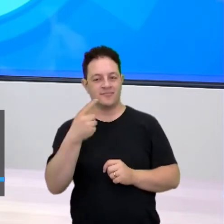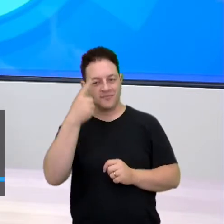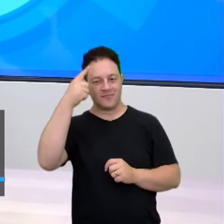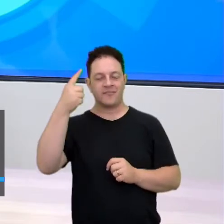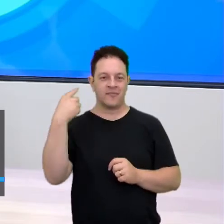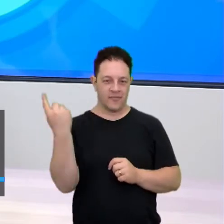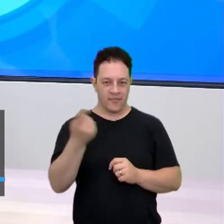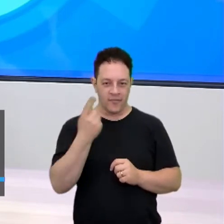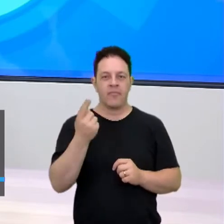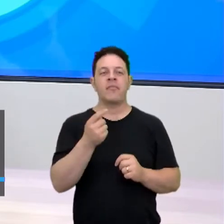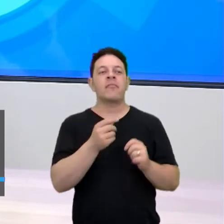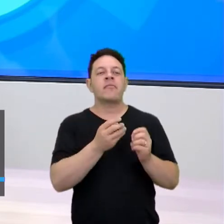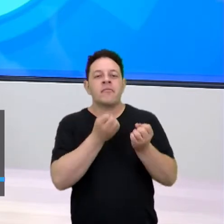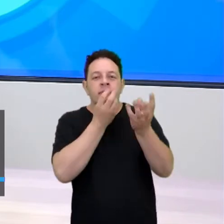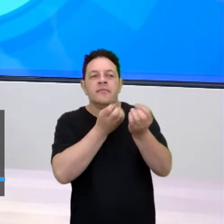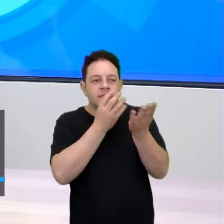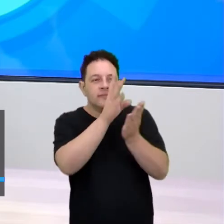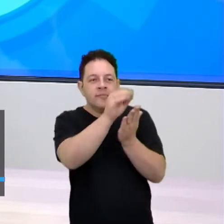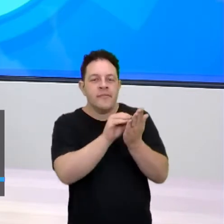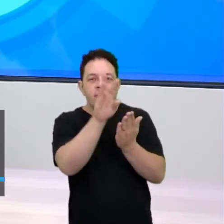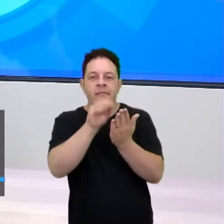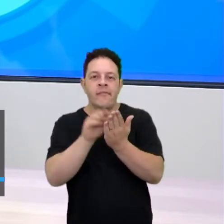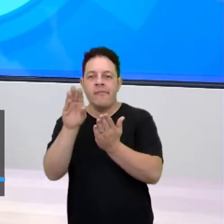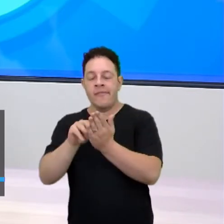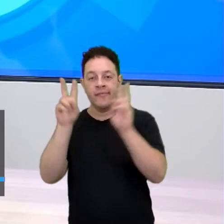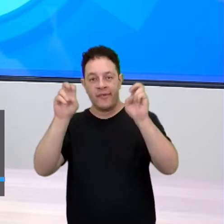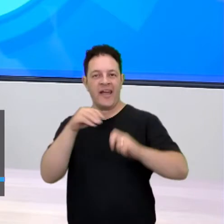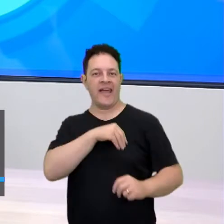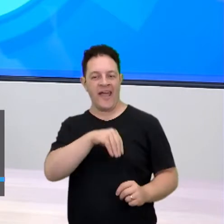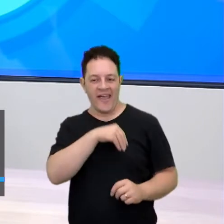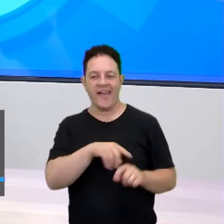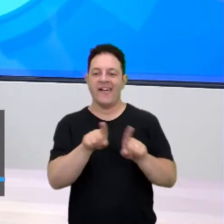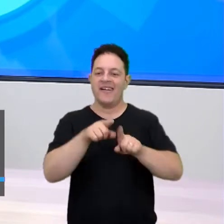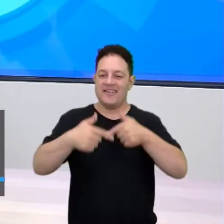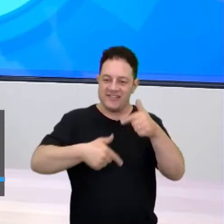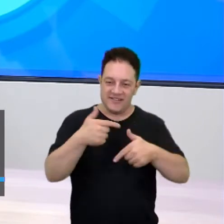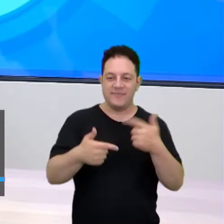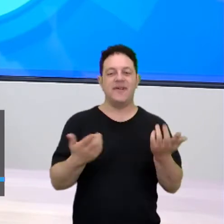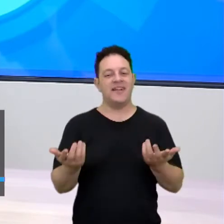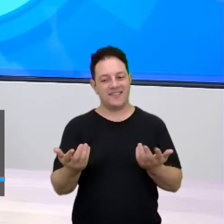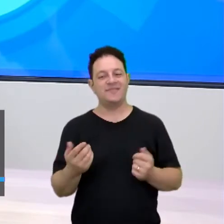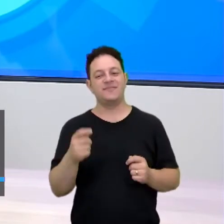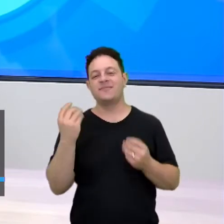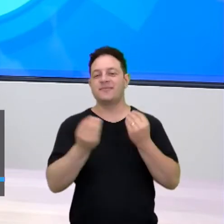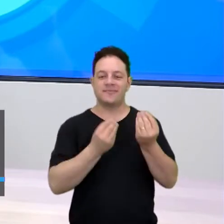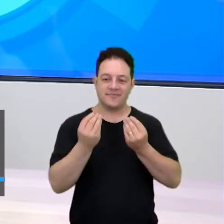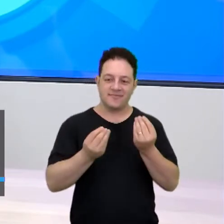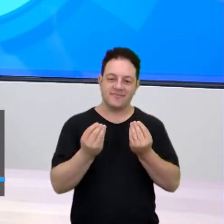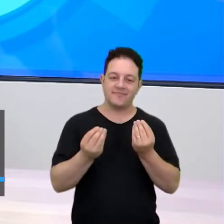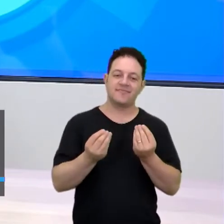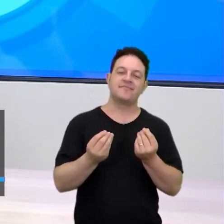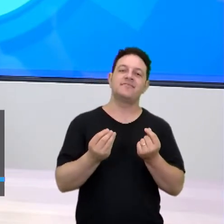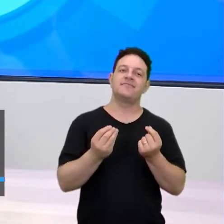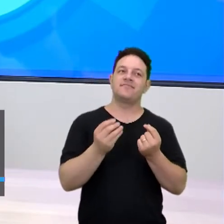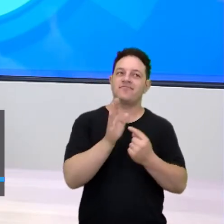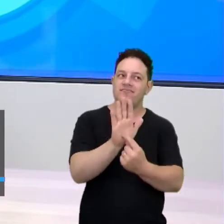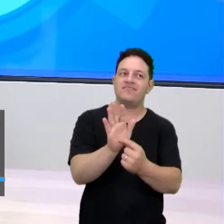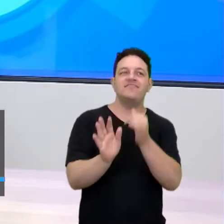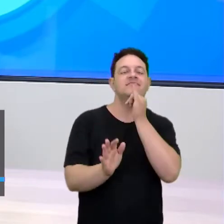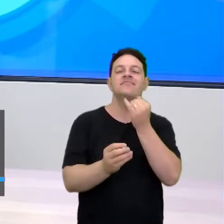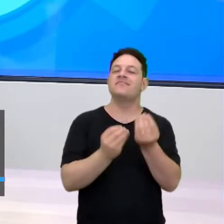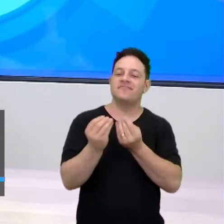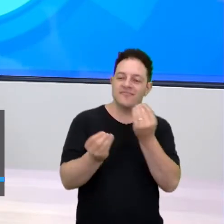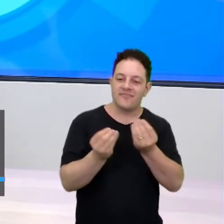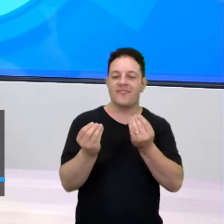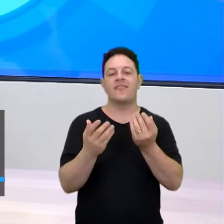pegamos alguns dados de renda e trabalho, para dar aí um exemplo, de como apresentar um seminário e qual